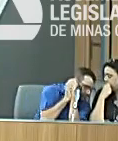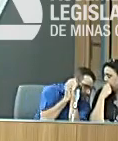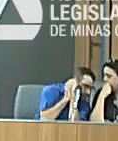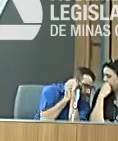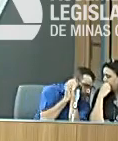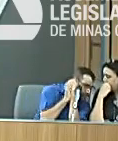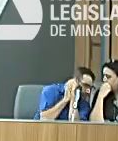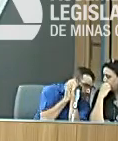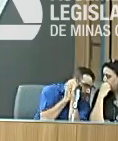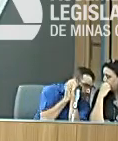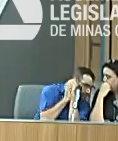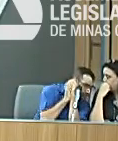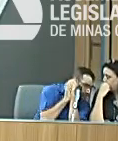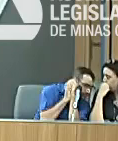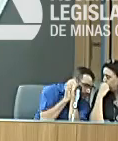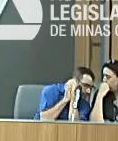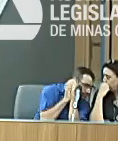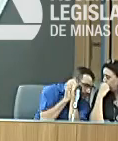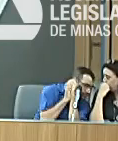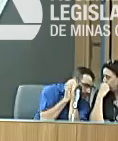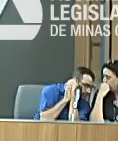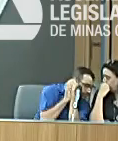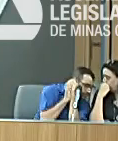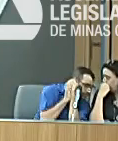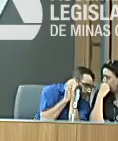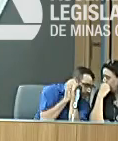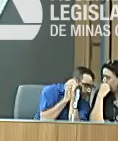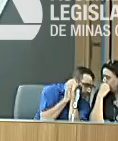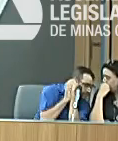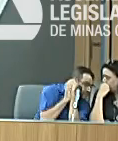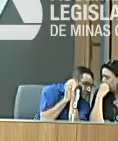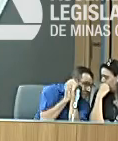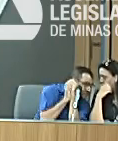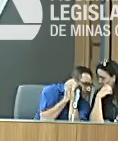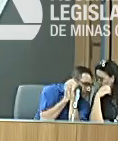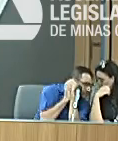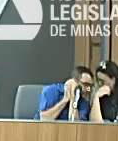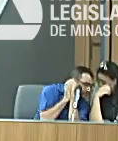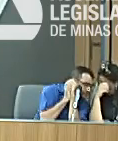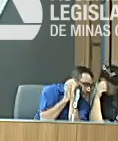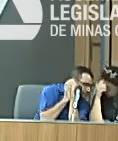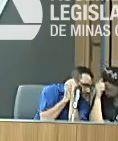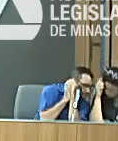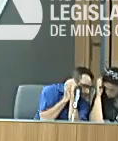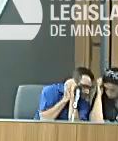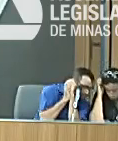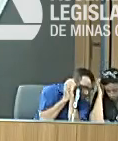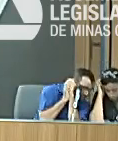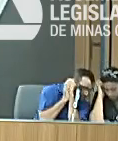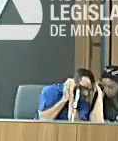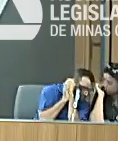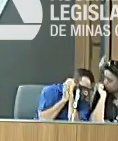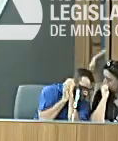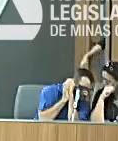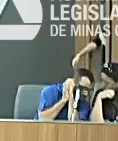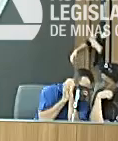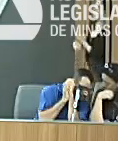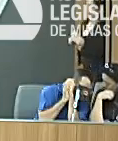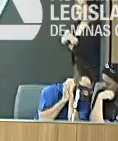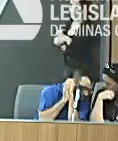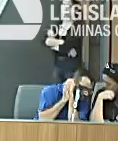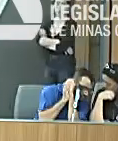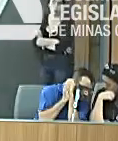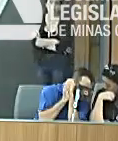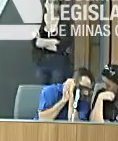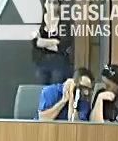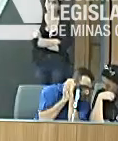mesmo que se não tivesse inscrito mesmo que não fosse convidado são agentes penitenciários e também trata da carreira deles não sei se